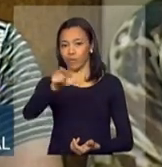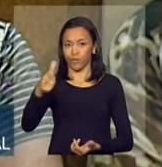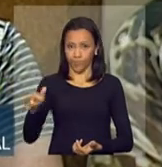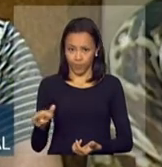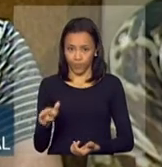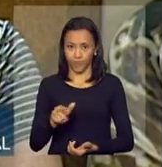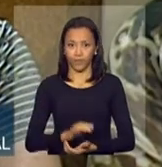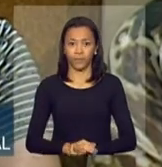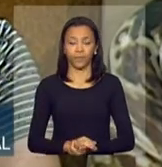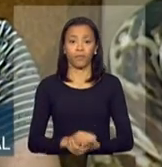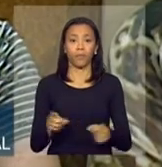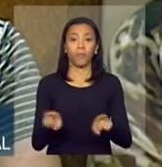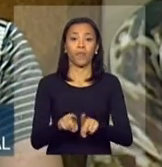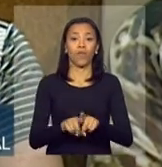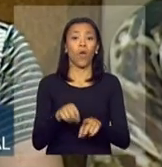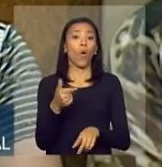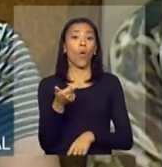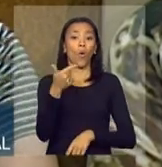né? Gestão